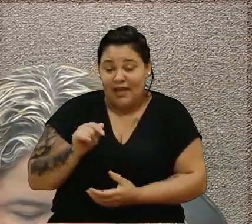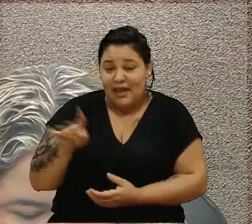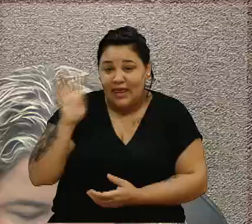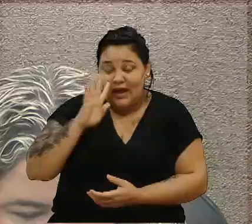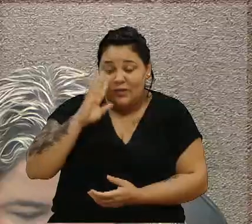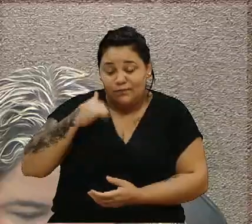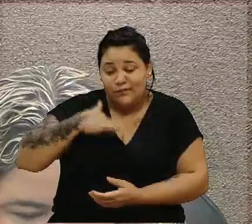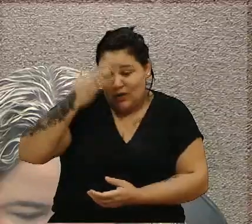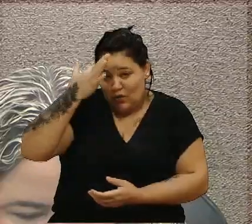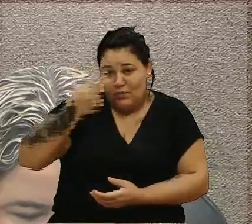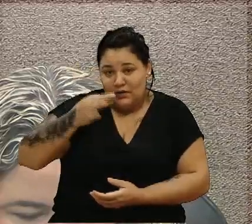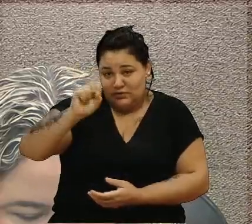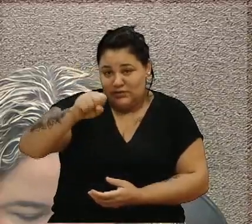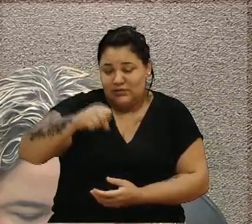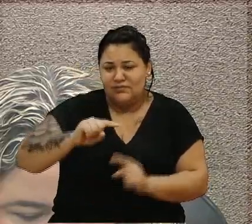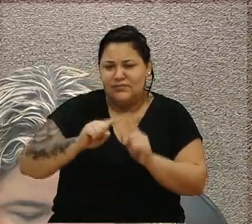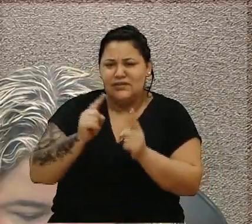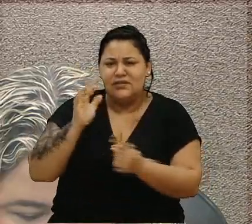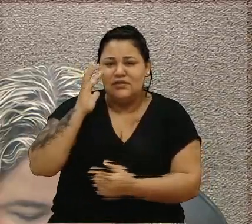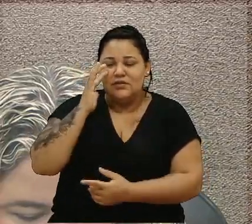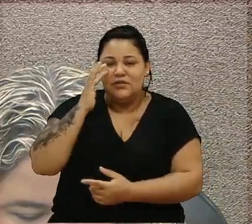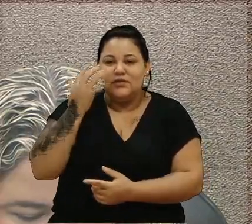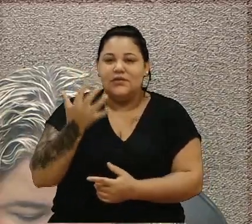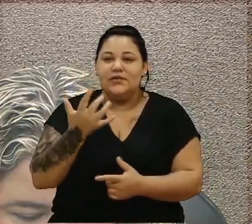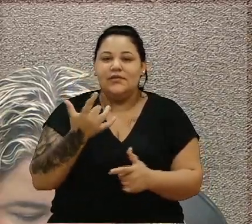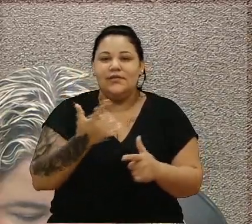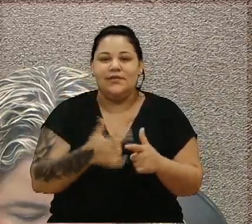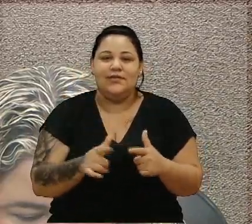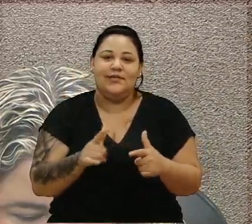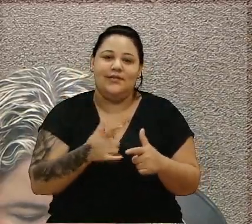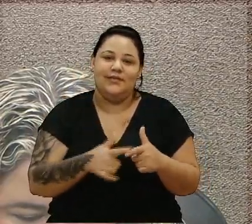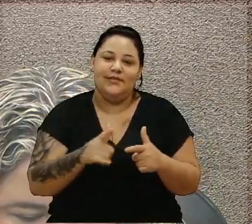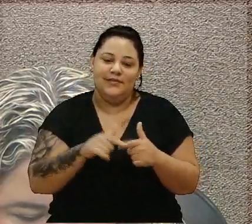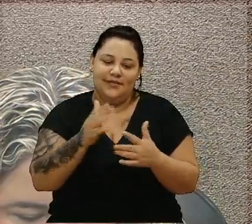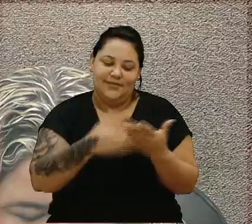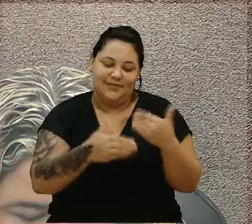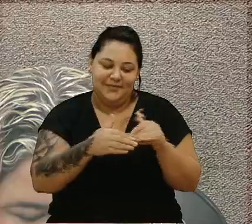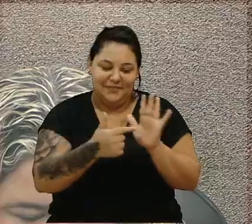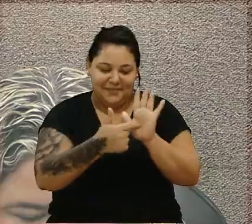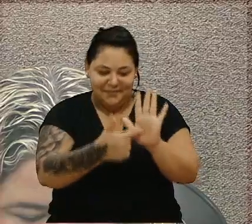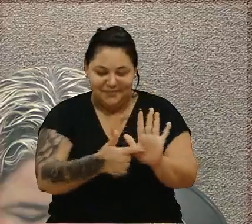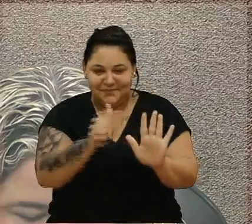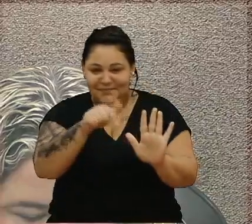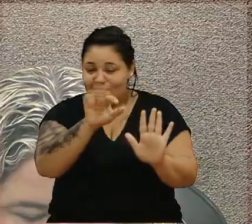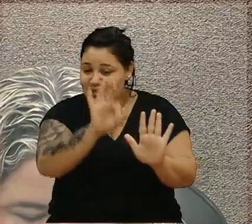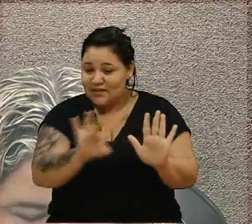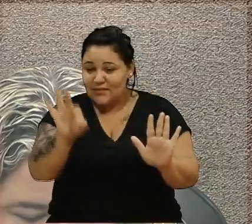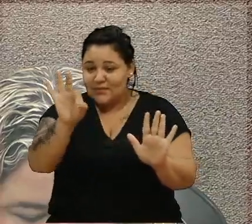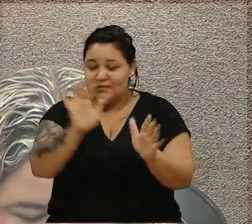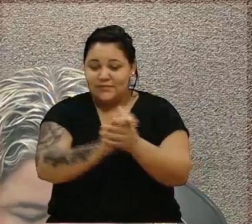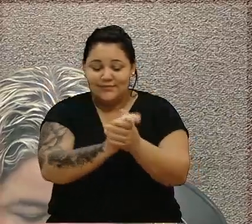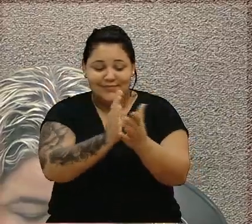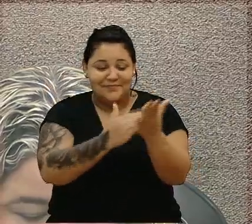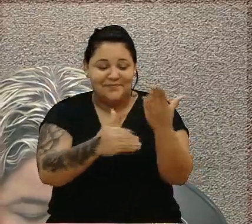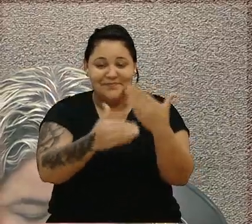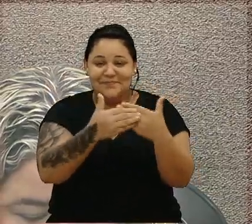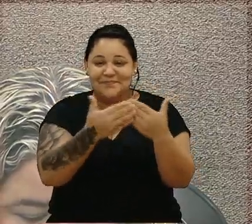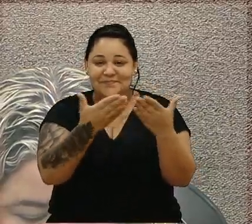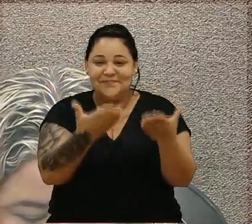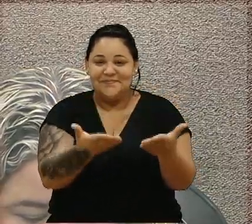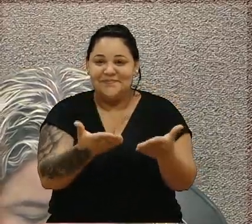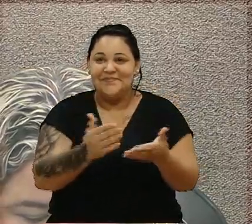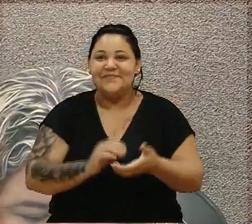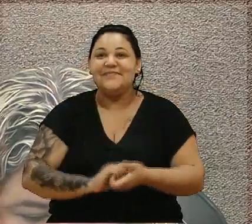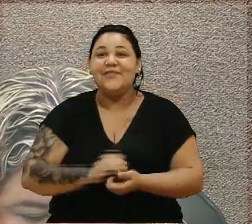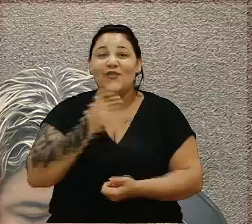entende. Mas eu tenho a solução para todos os problemas que foram apresentados aqui. É bem simples. Todos. E